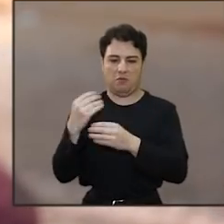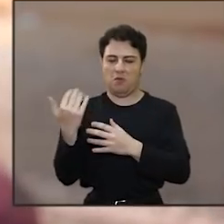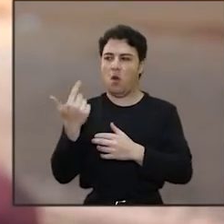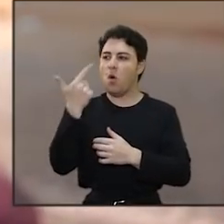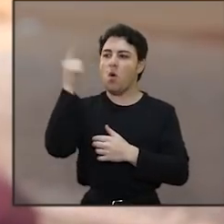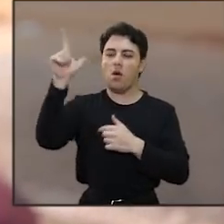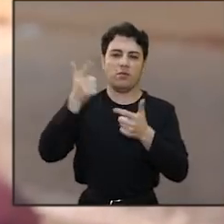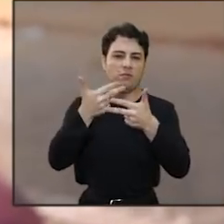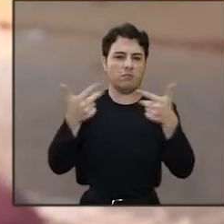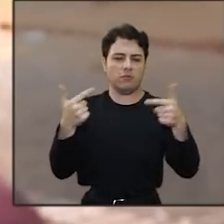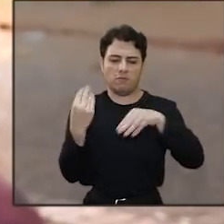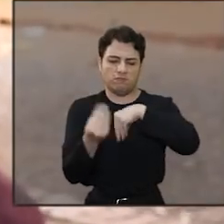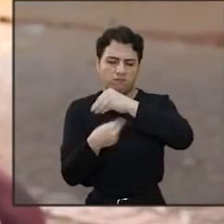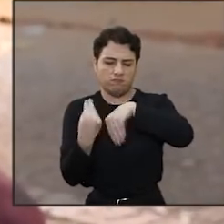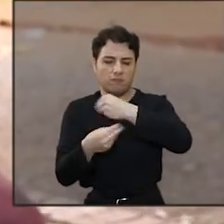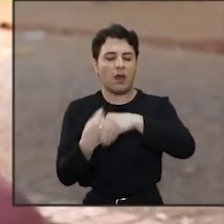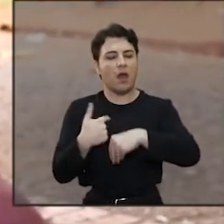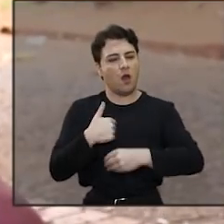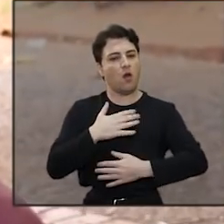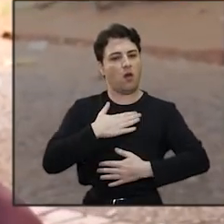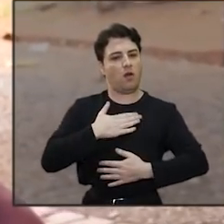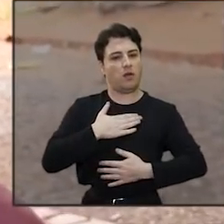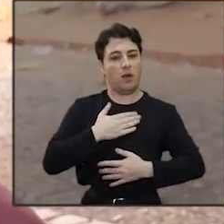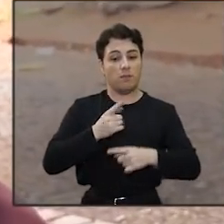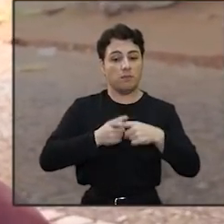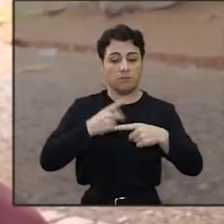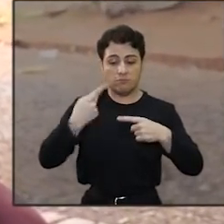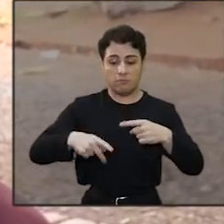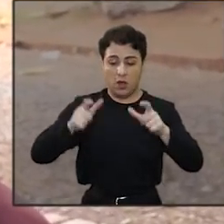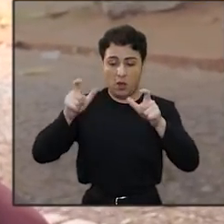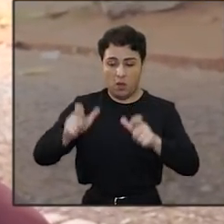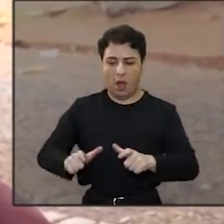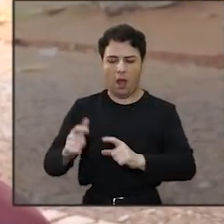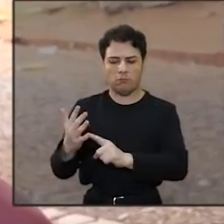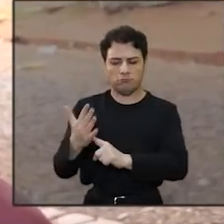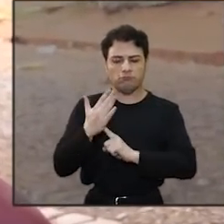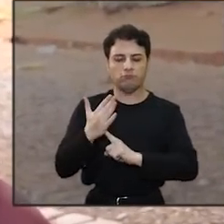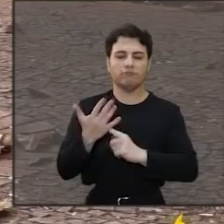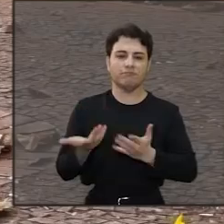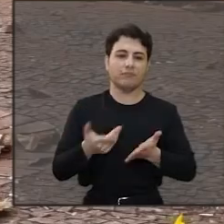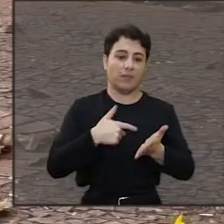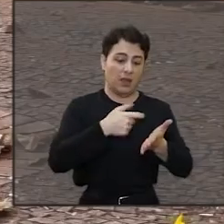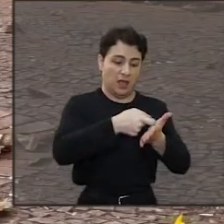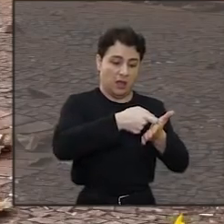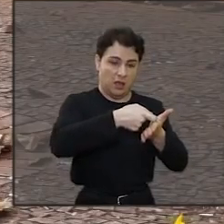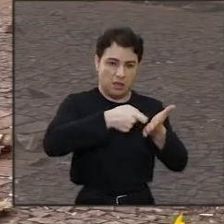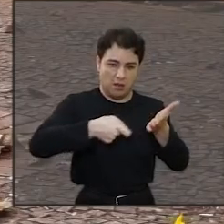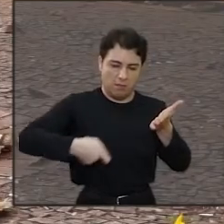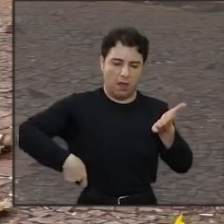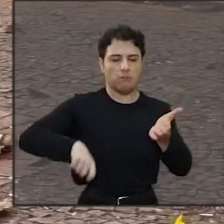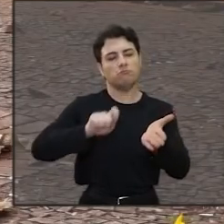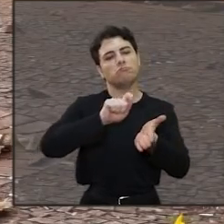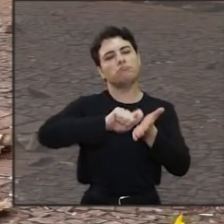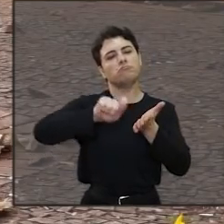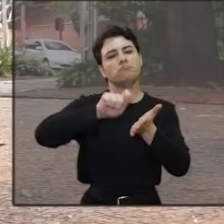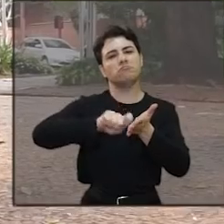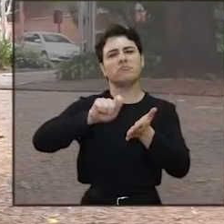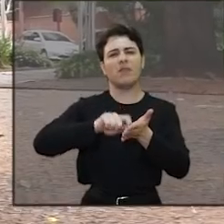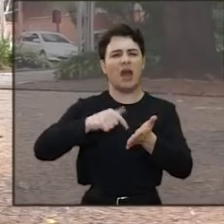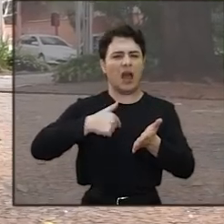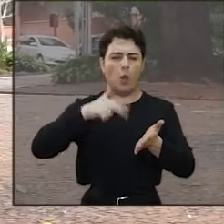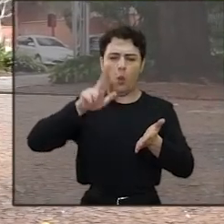mais bucólico, digamos assim. Eu acho que dá pra gente misturar os dois conceitos e aqui é um lugar que mostra bem isso até.